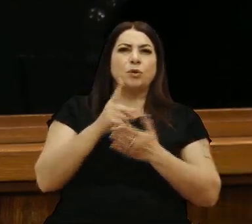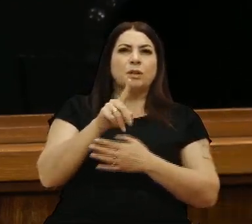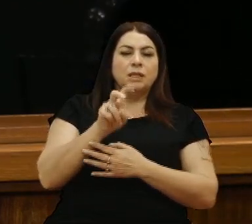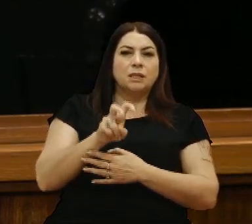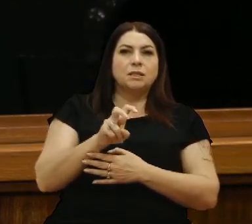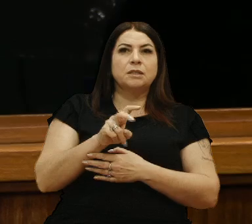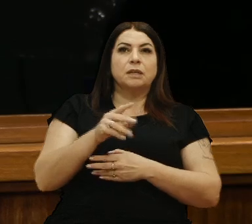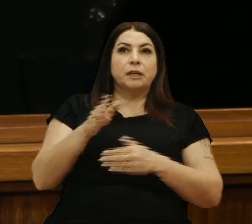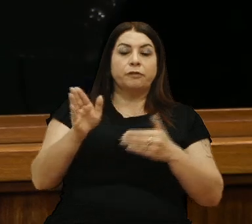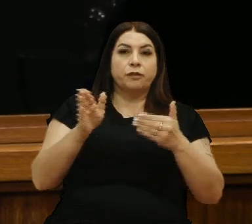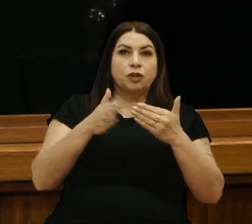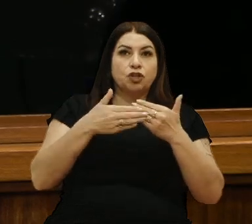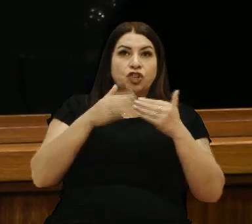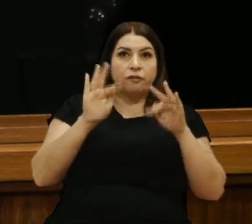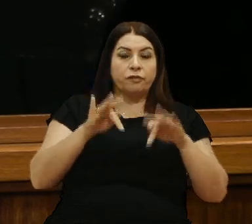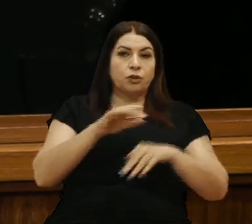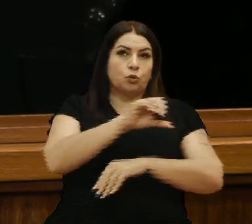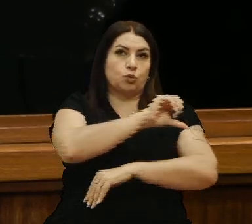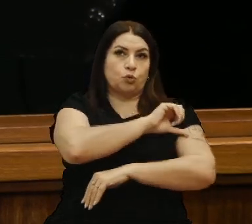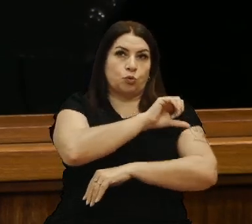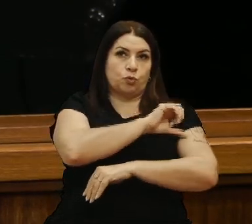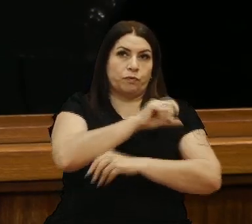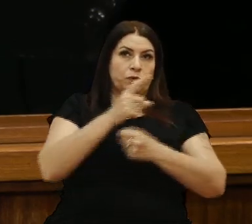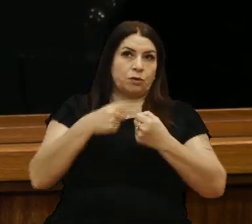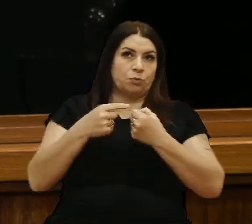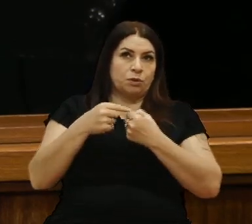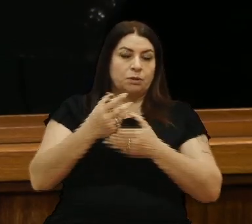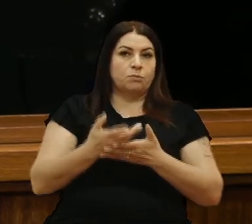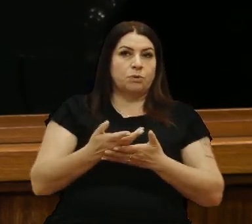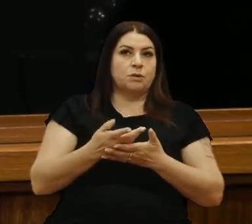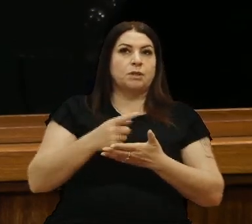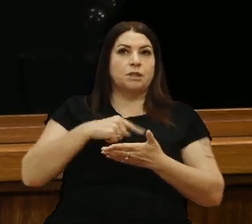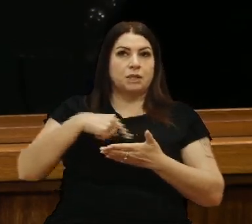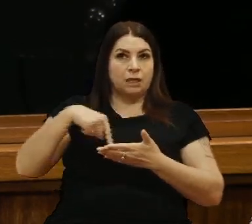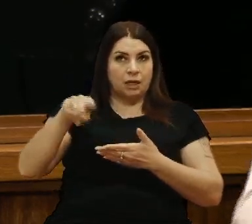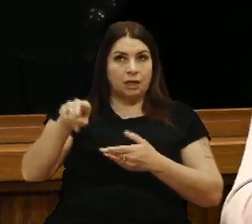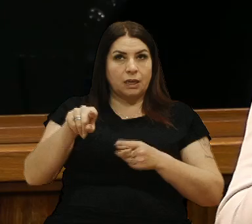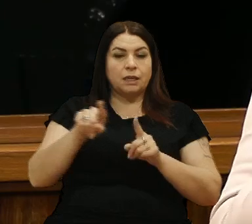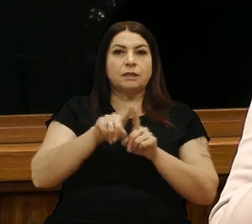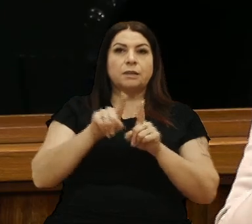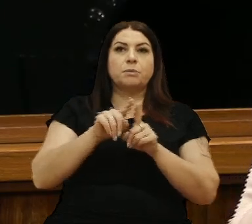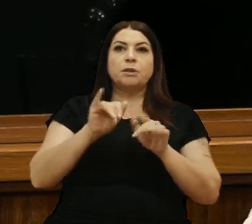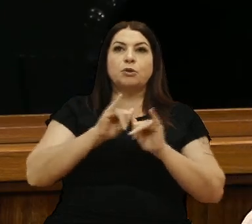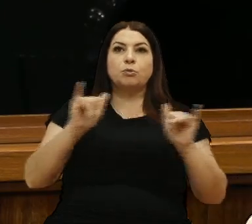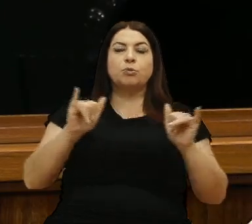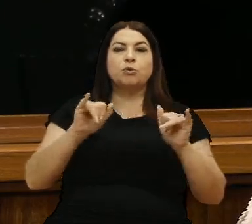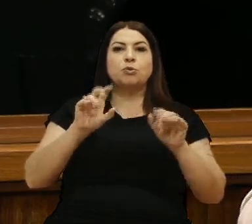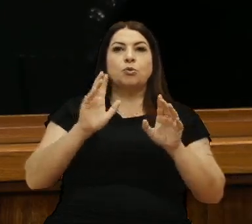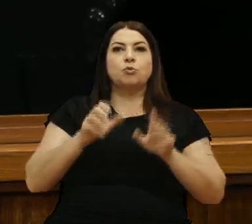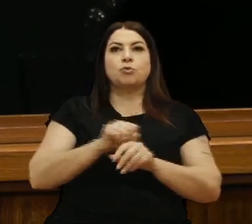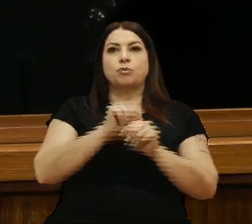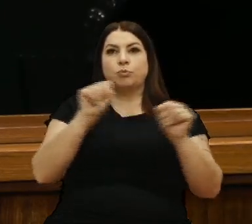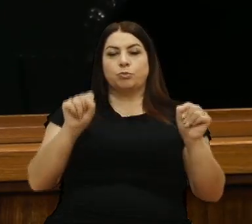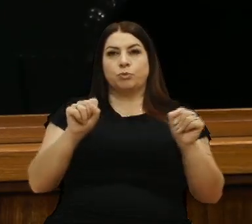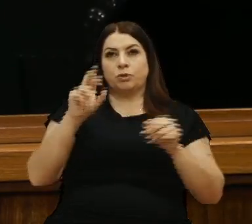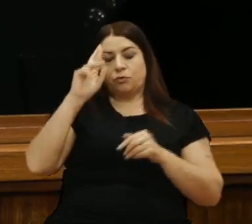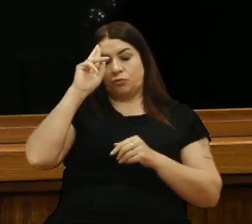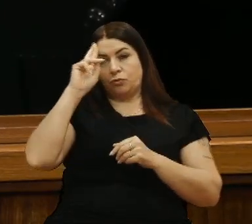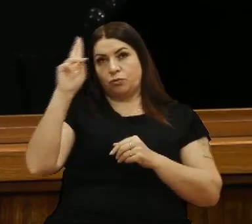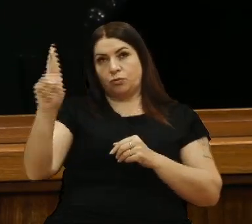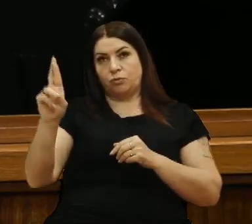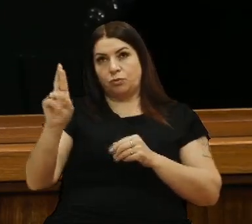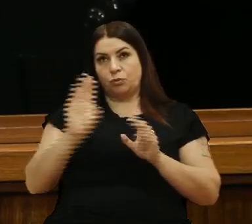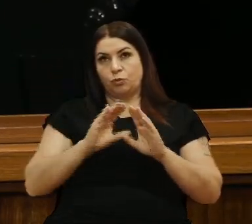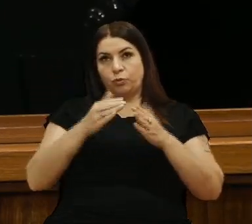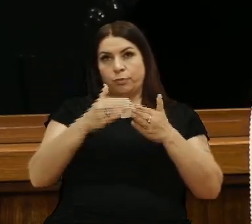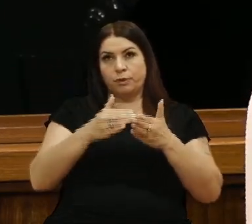que fecharão os nonos anos no município, que comunicou hoje de manhã aos diretores, na